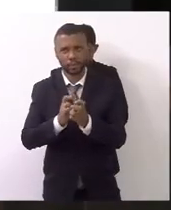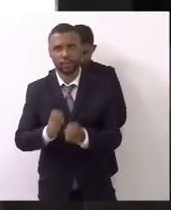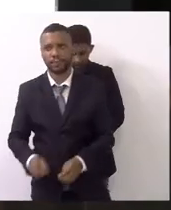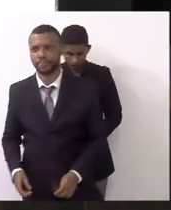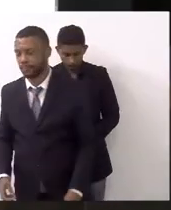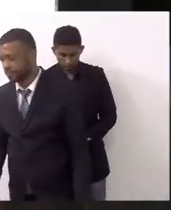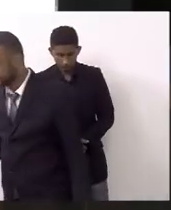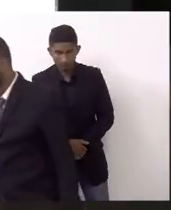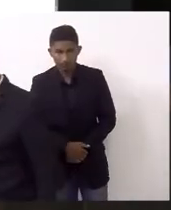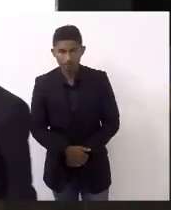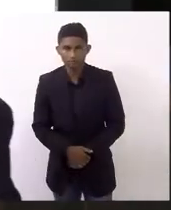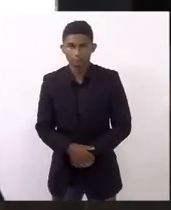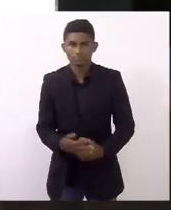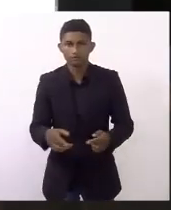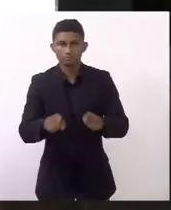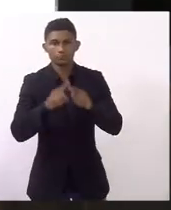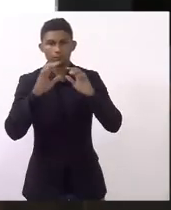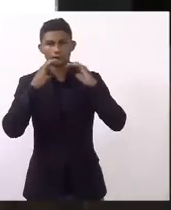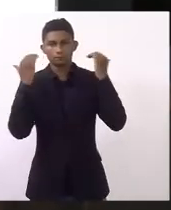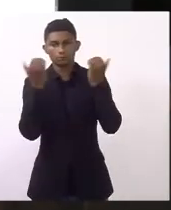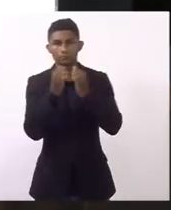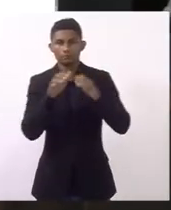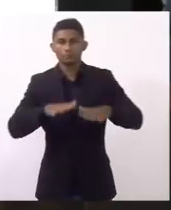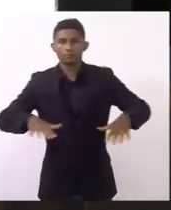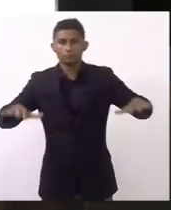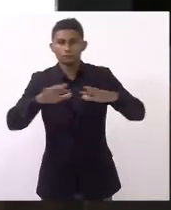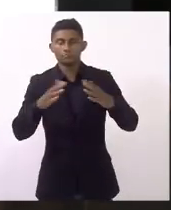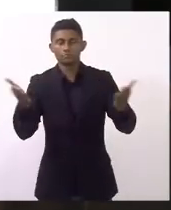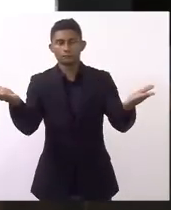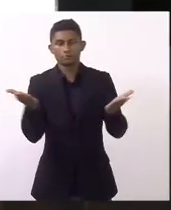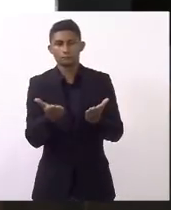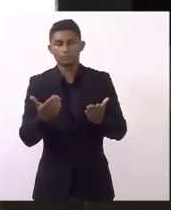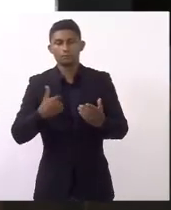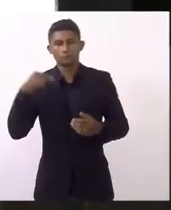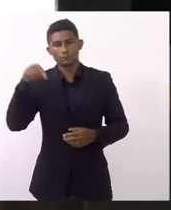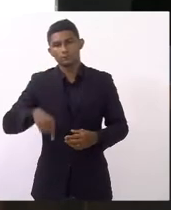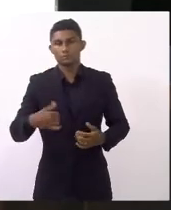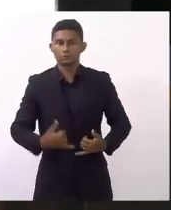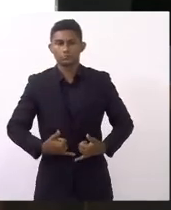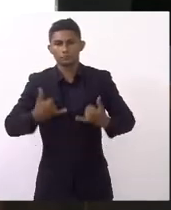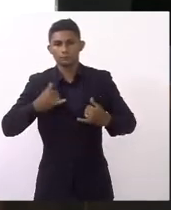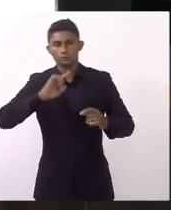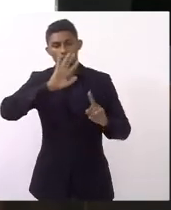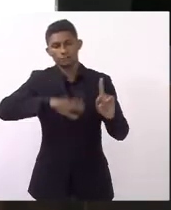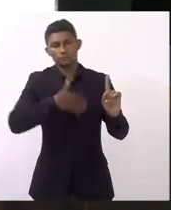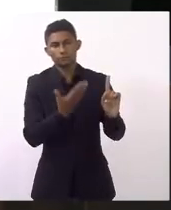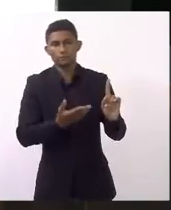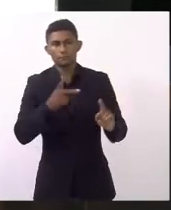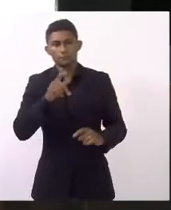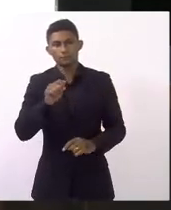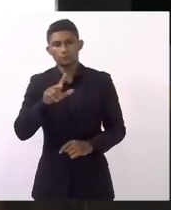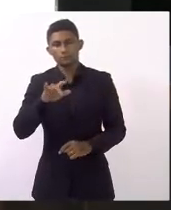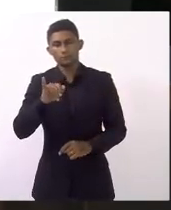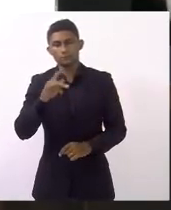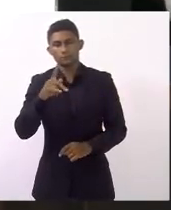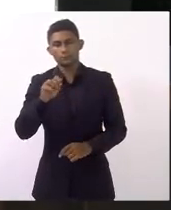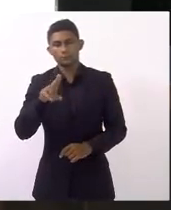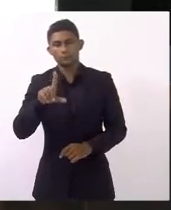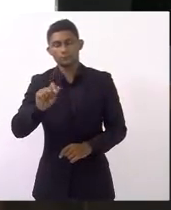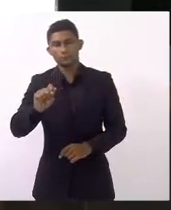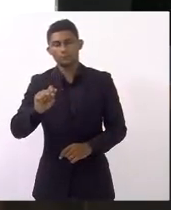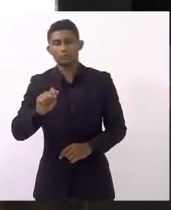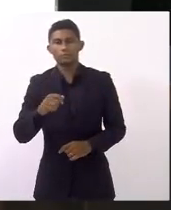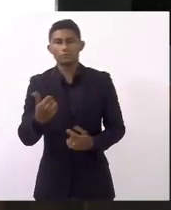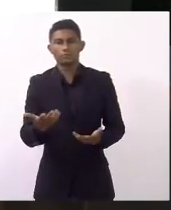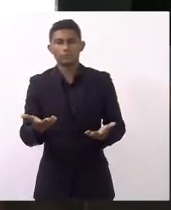acolhimento com toda a comunidade ao seu redor é com imenso orgulho que homenageamos pai Paulo de Ogun com a homenagem